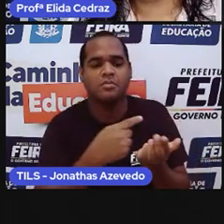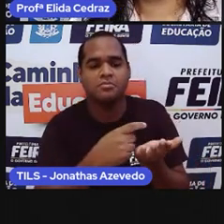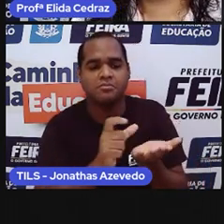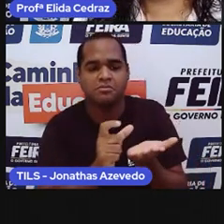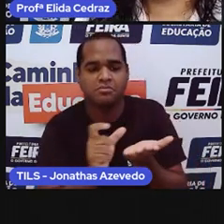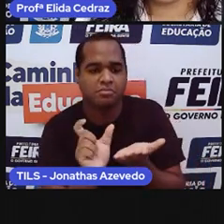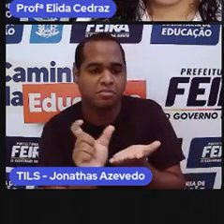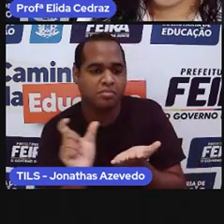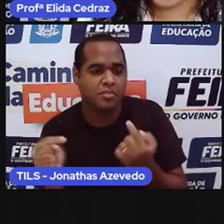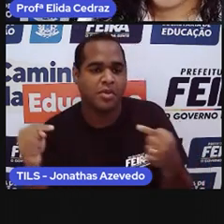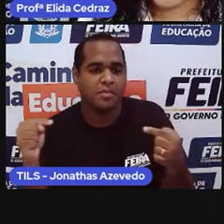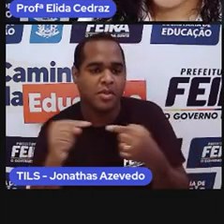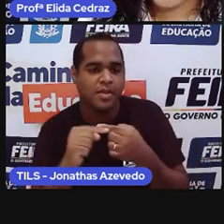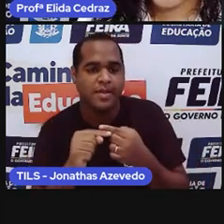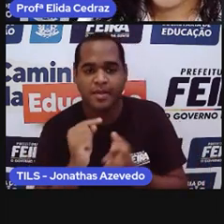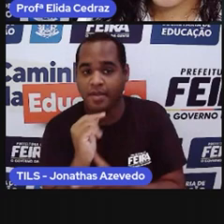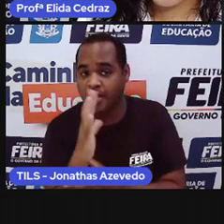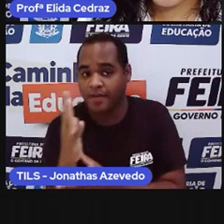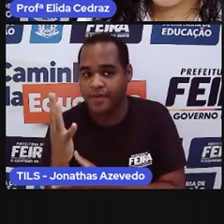Marfim rima com.